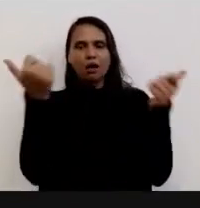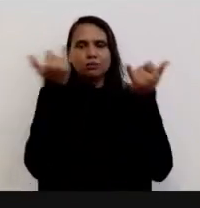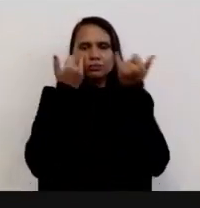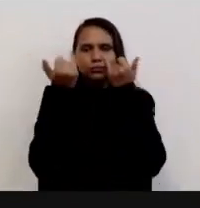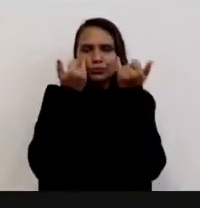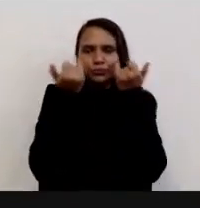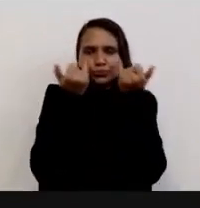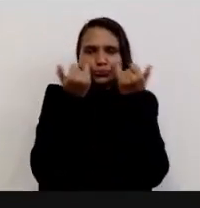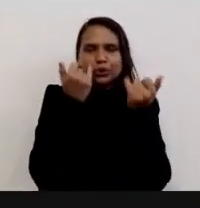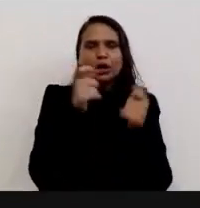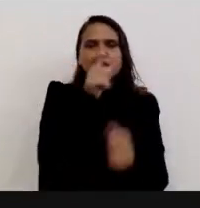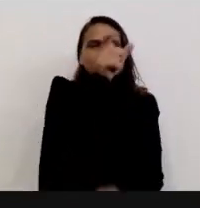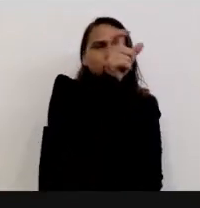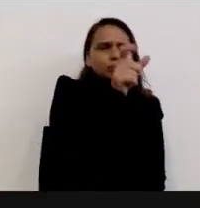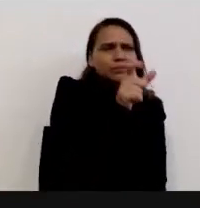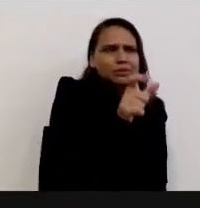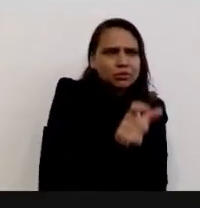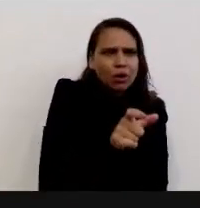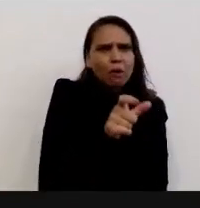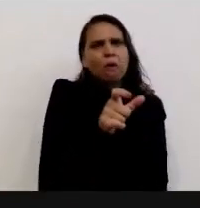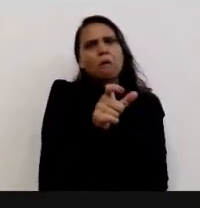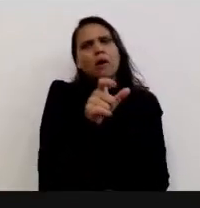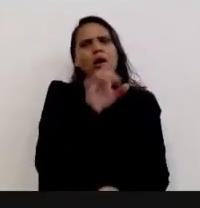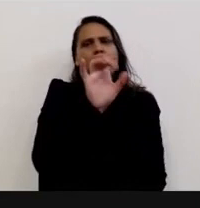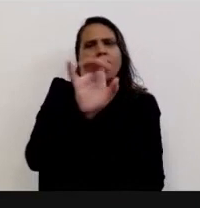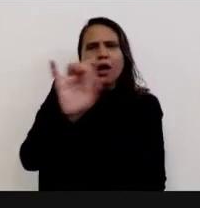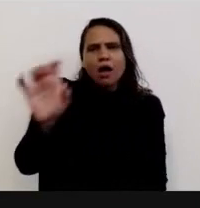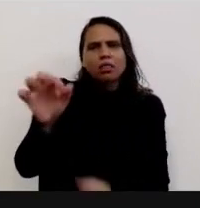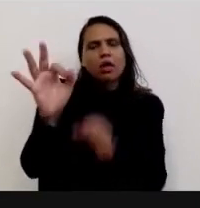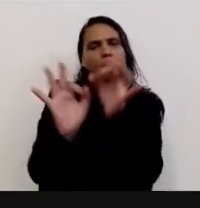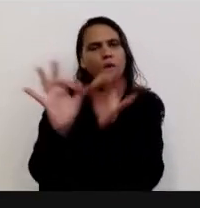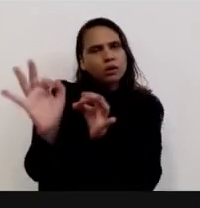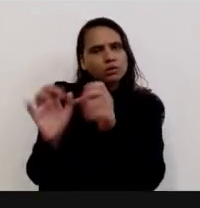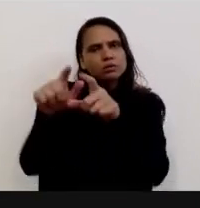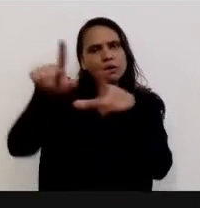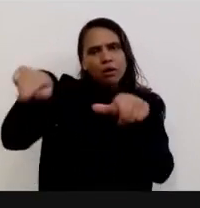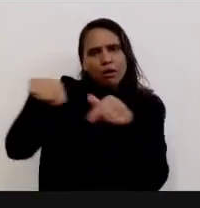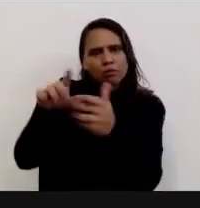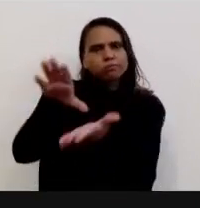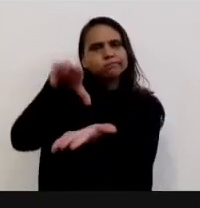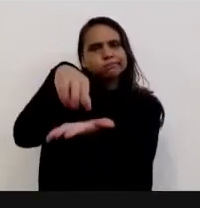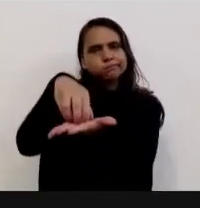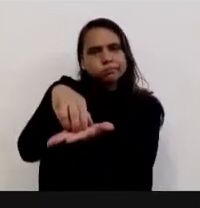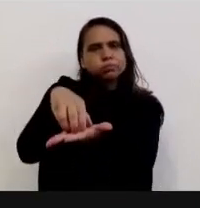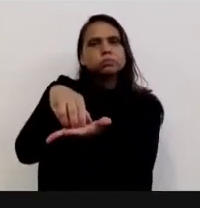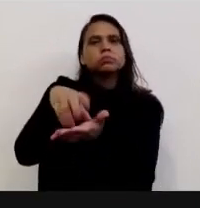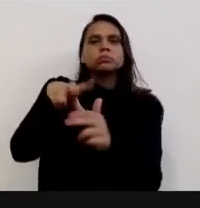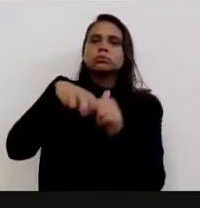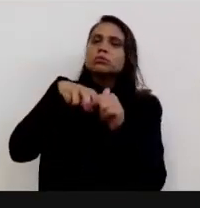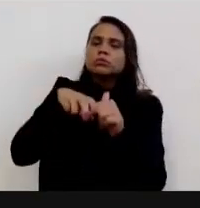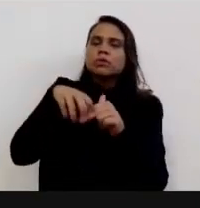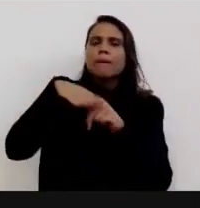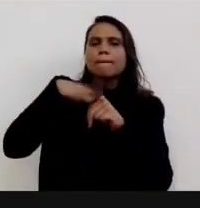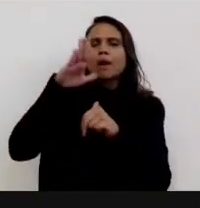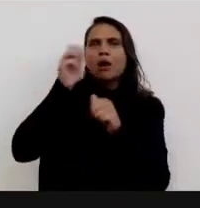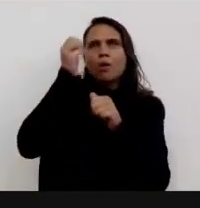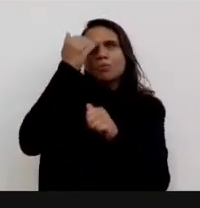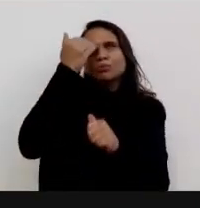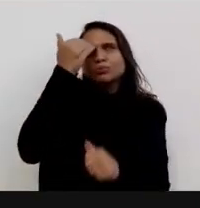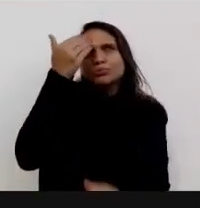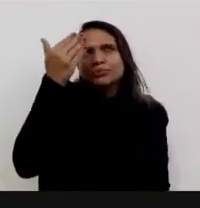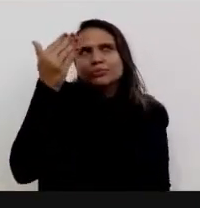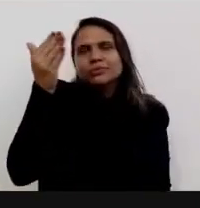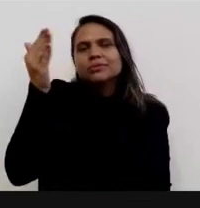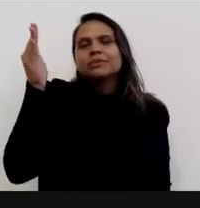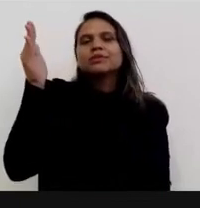pessoas, sobre indivíduos, sobre organizações, né. Então, hoje você consegue ter um entendimento maior das características sociais,